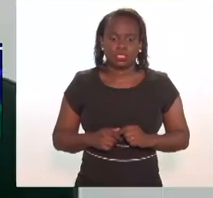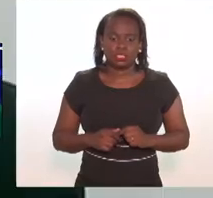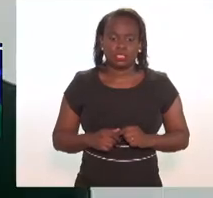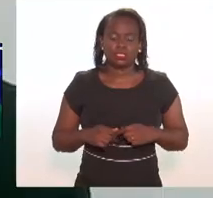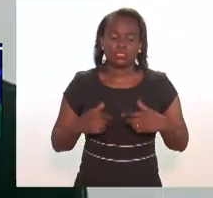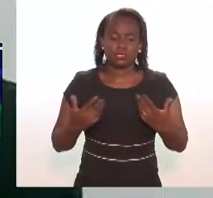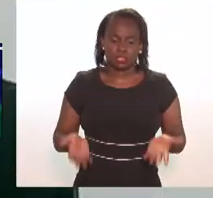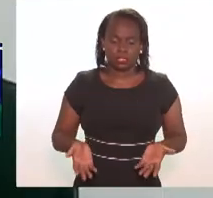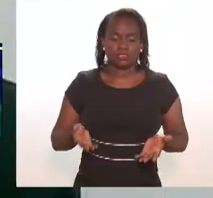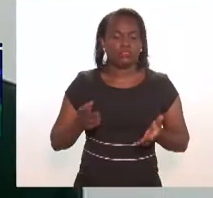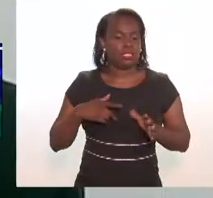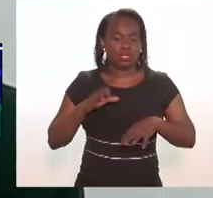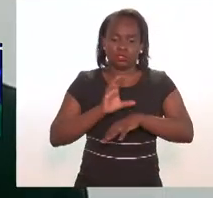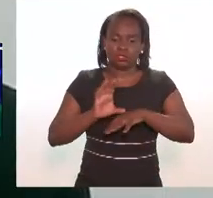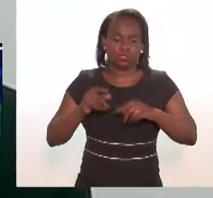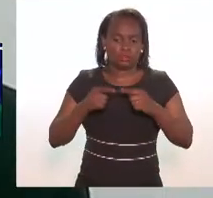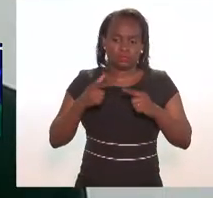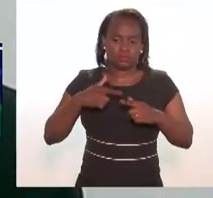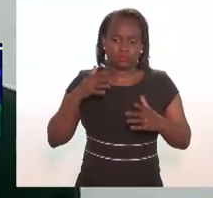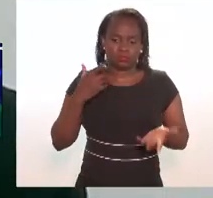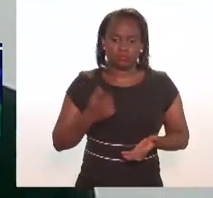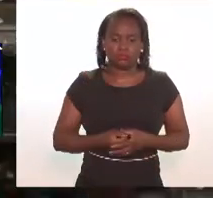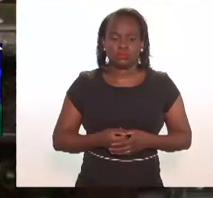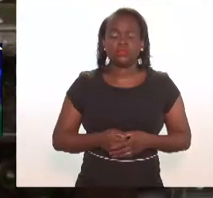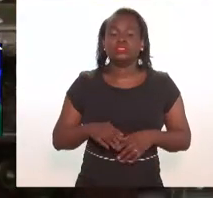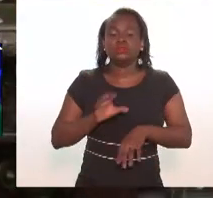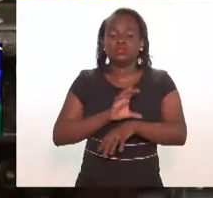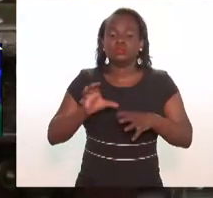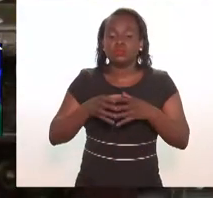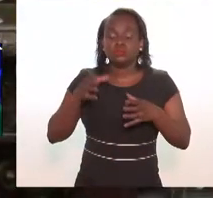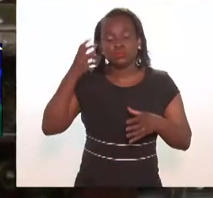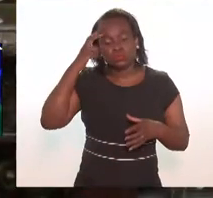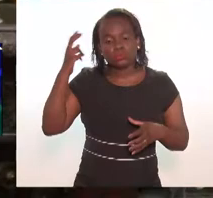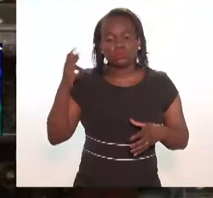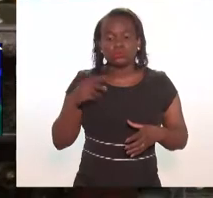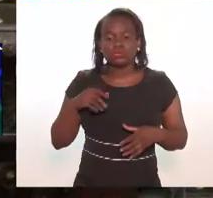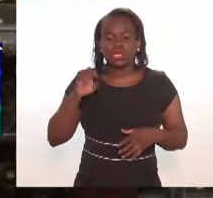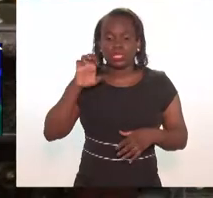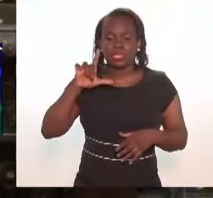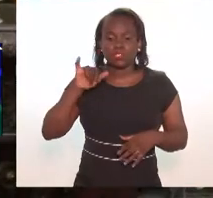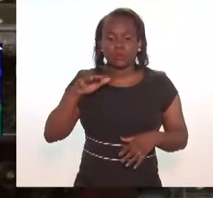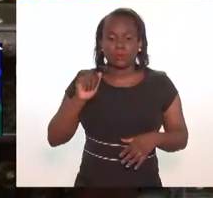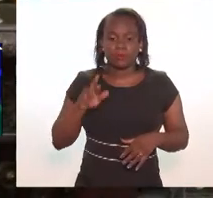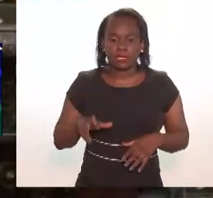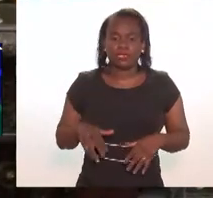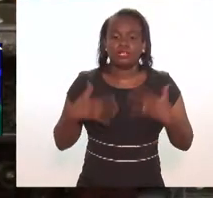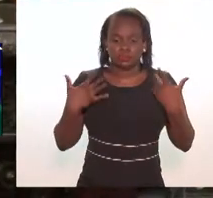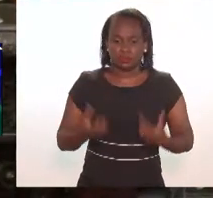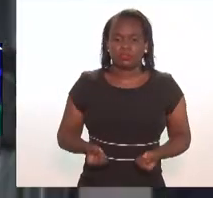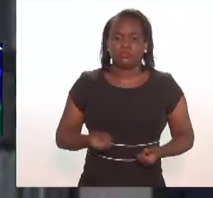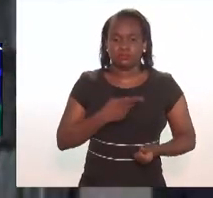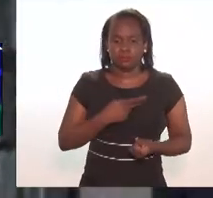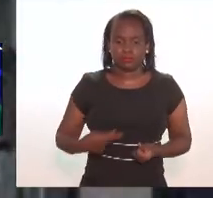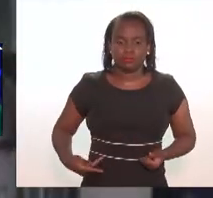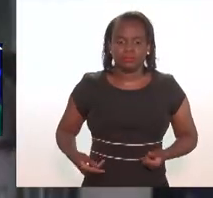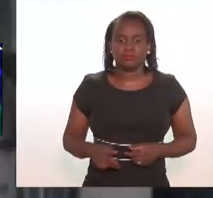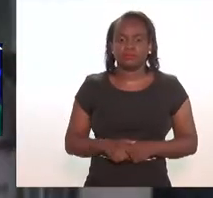Então, pelo parecer, pela constitucionalidade, presidente. Pela Comissão de Cultura, deputado Eliomar. Favorável, presidente.